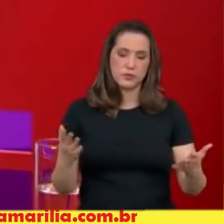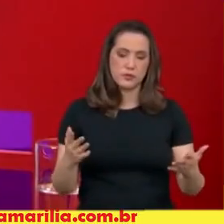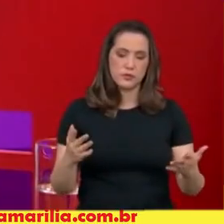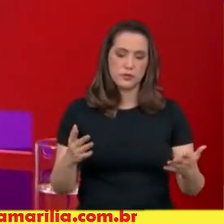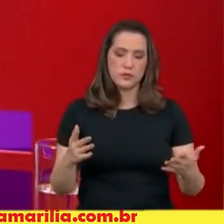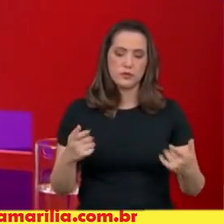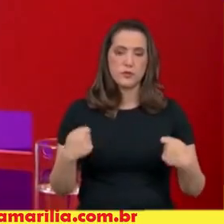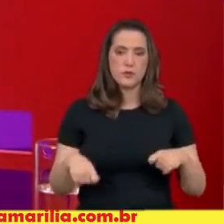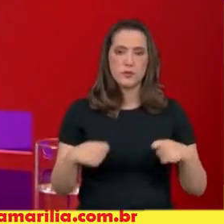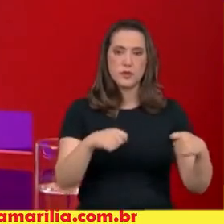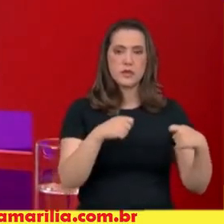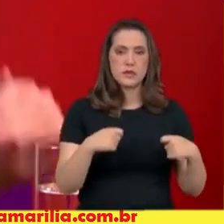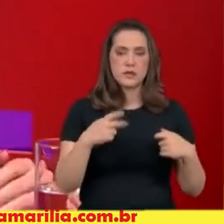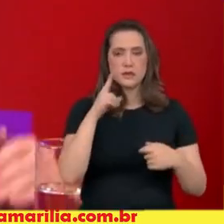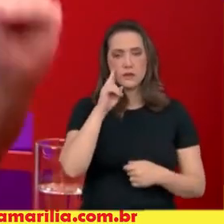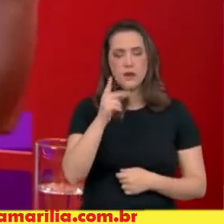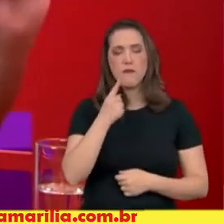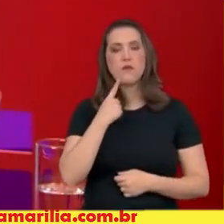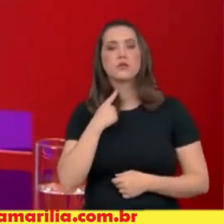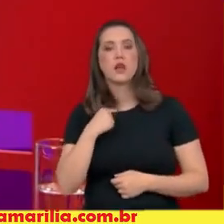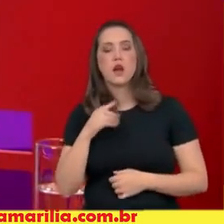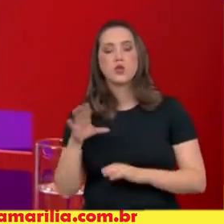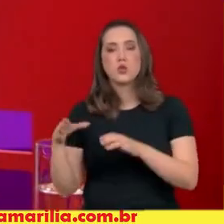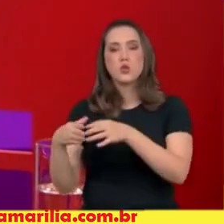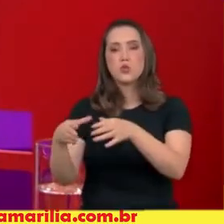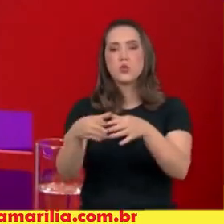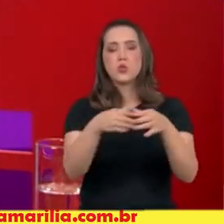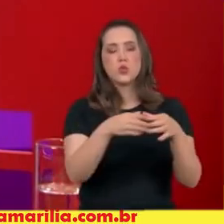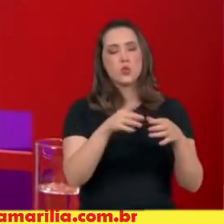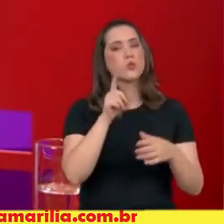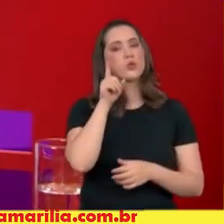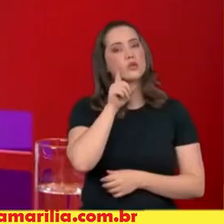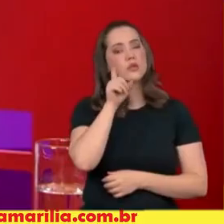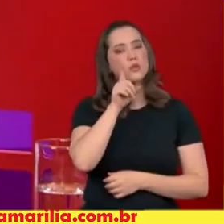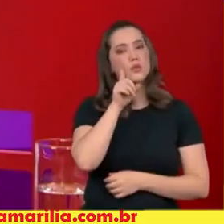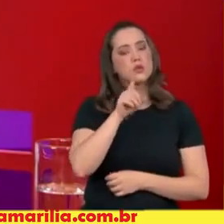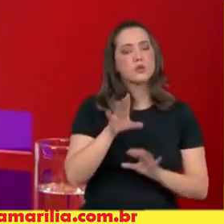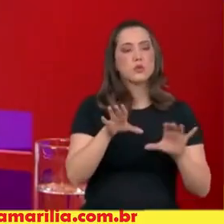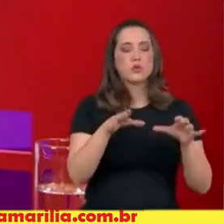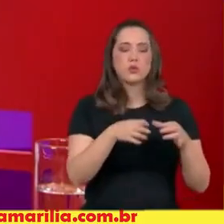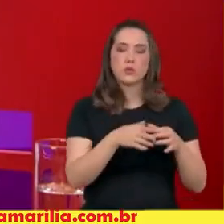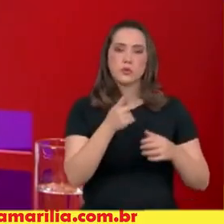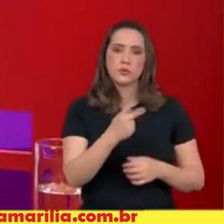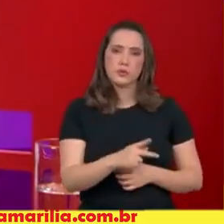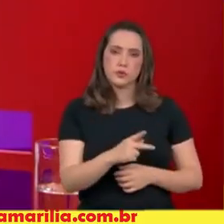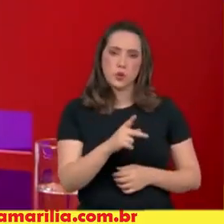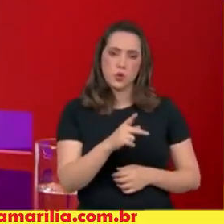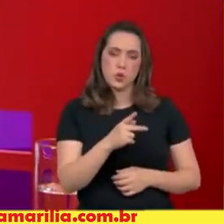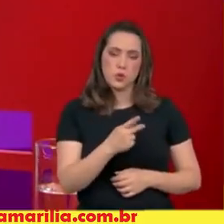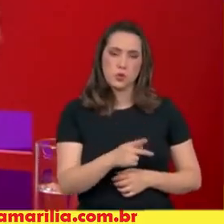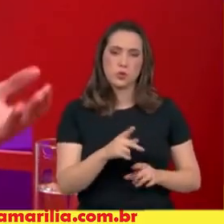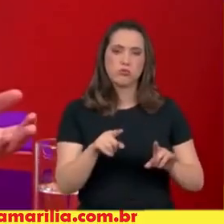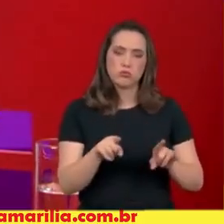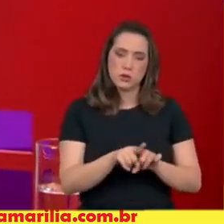afinidade eletiva entre os interesses de alguns agentes do governo dos Estados Unidos e algumas corporações norte-americanas. E